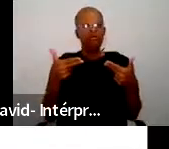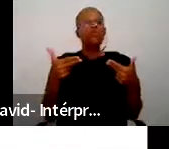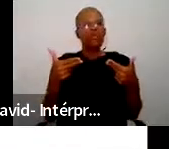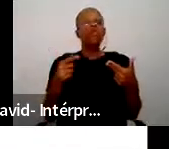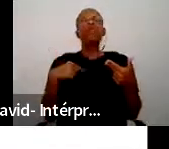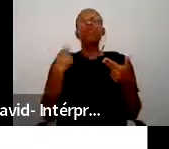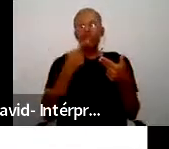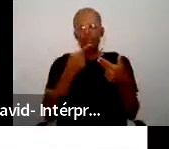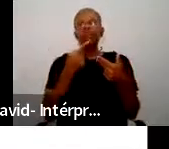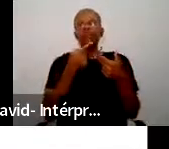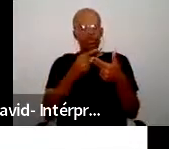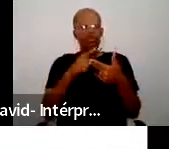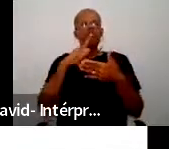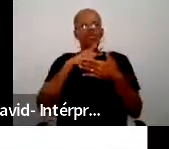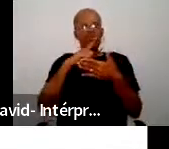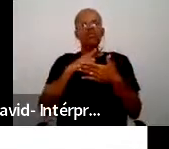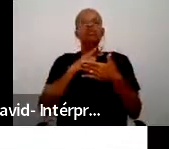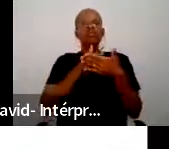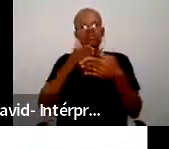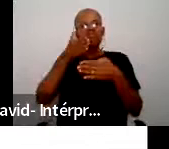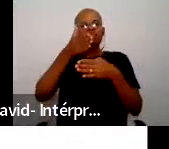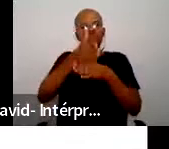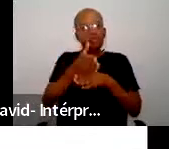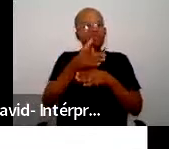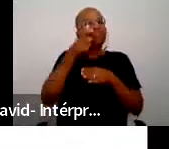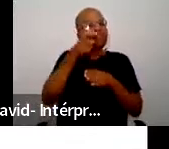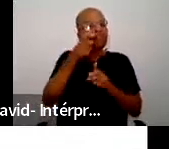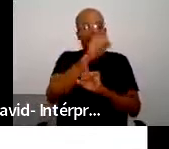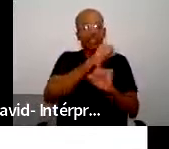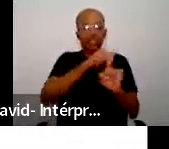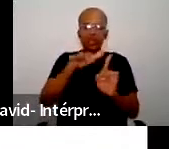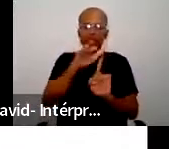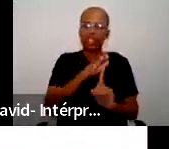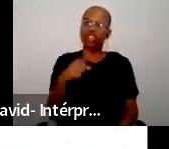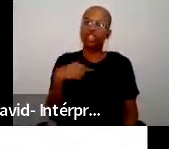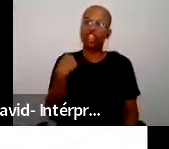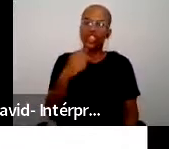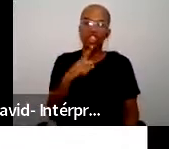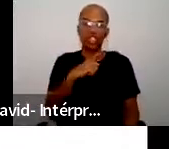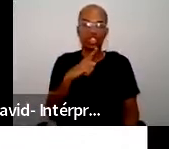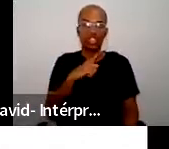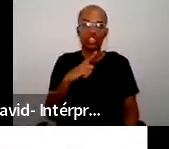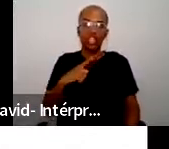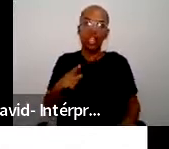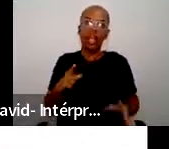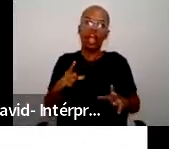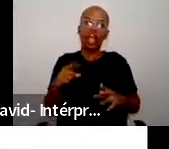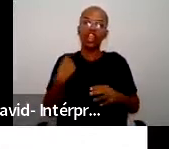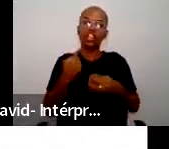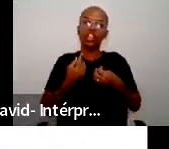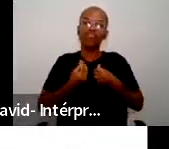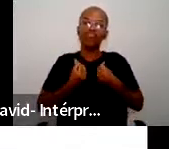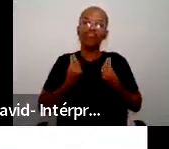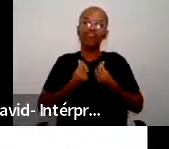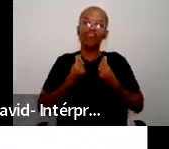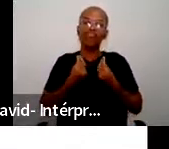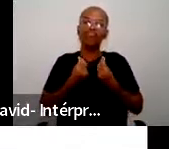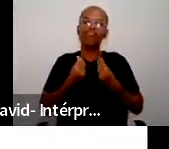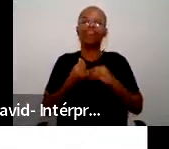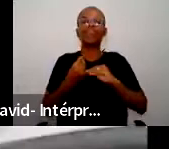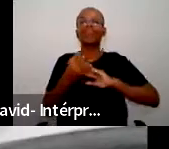está submerso, né, nessa sociedade na qual a gente tem a nossa própria subjetividade totalmente